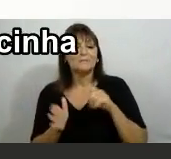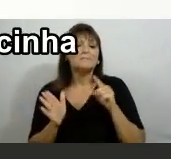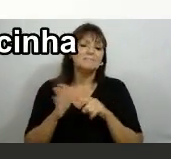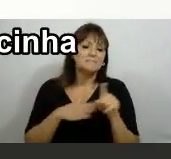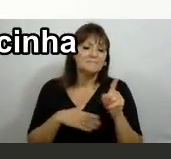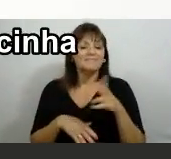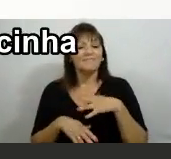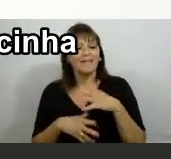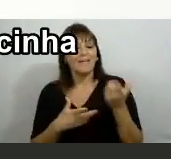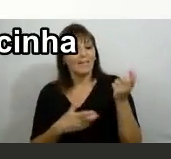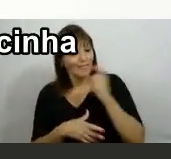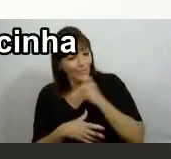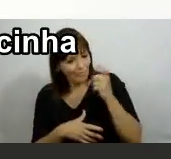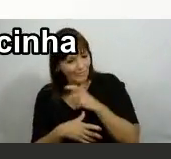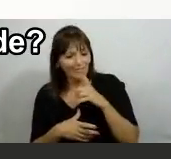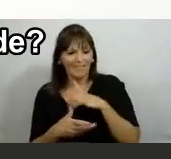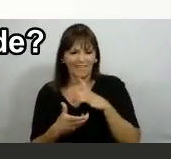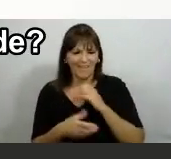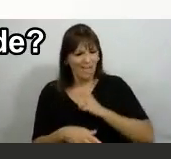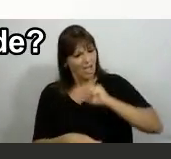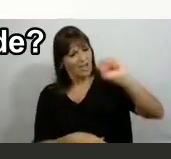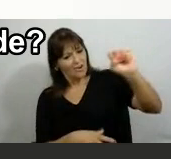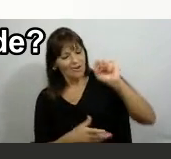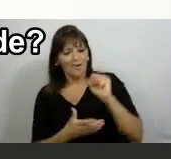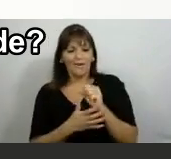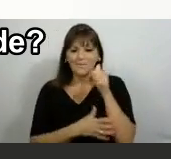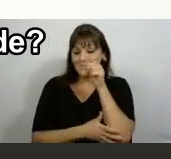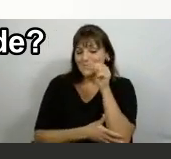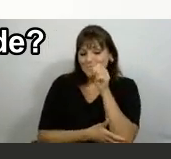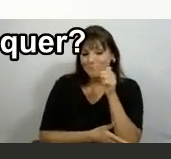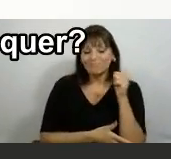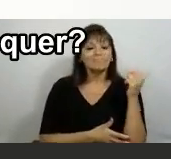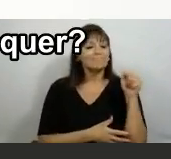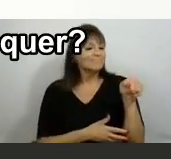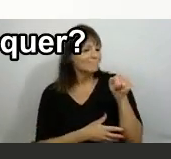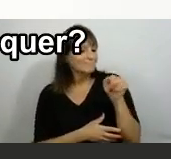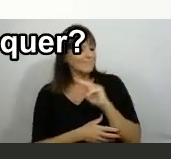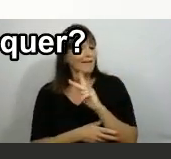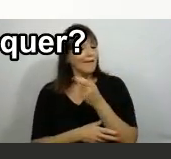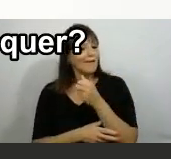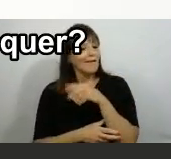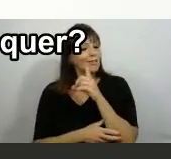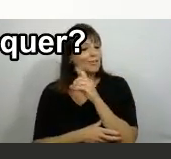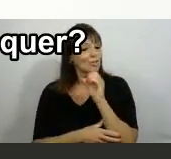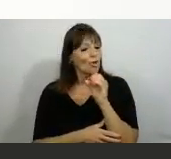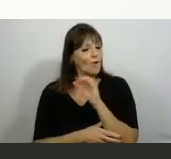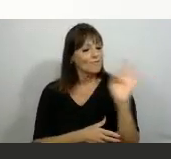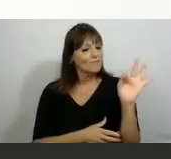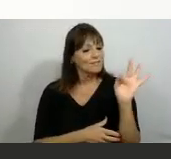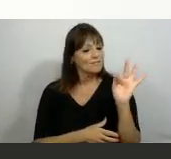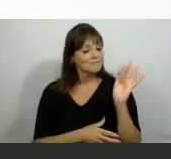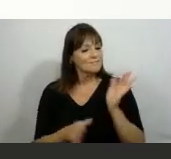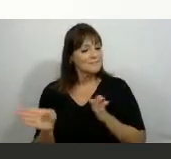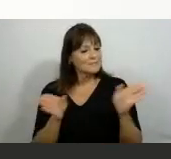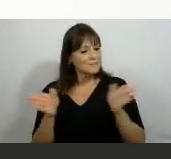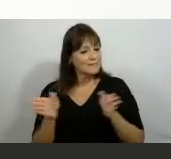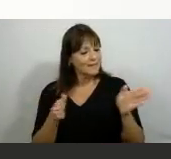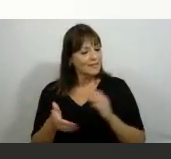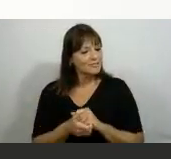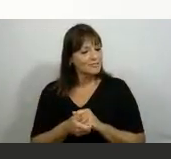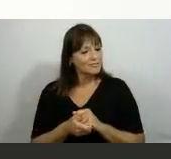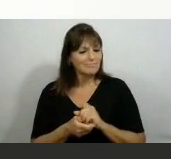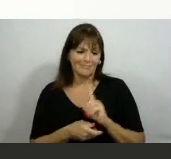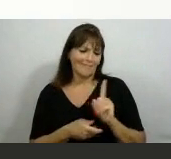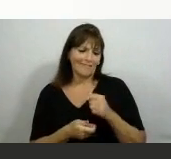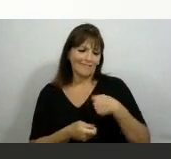gente quer um herói, uma mocinha do Randolph, da acessibilidade? Eu acho que não, né? O que a gente quer?